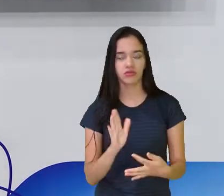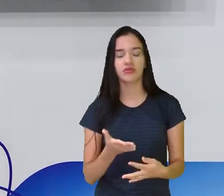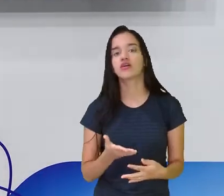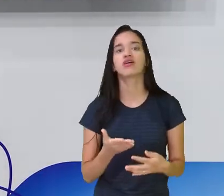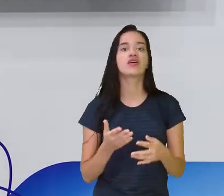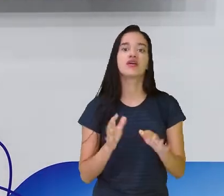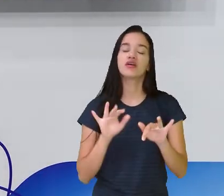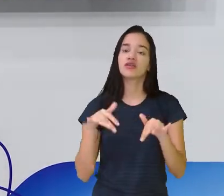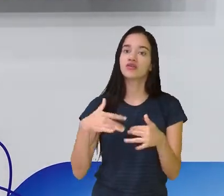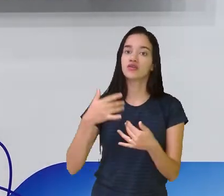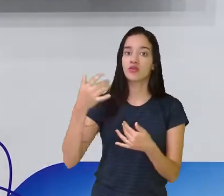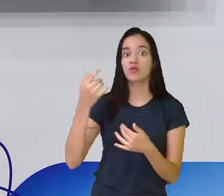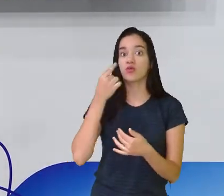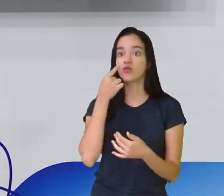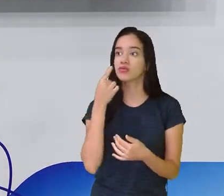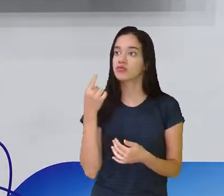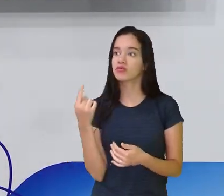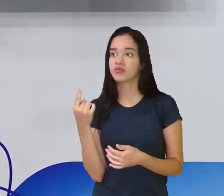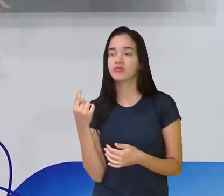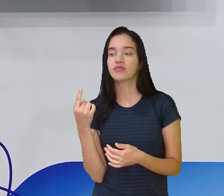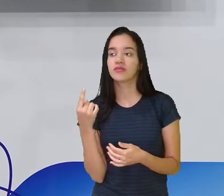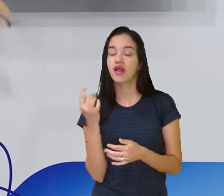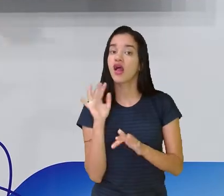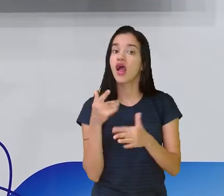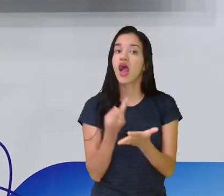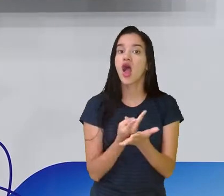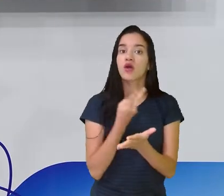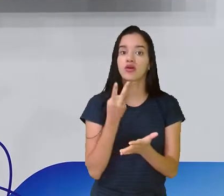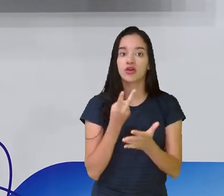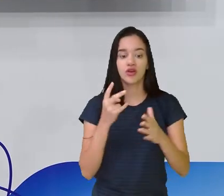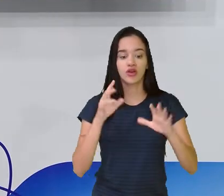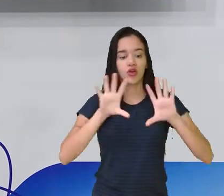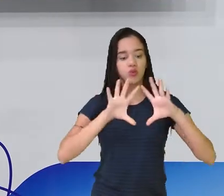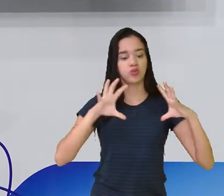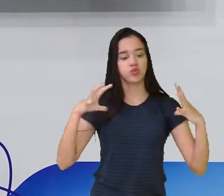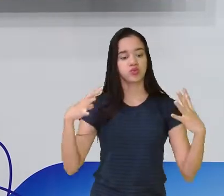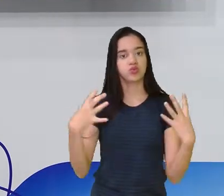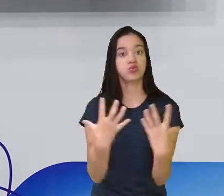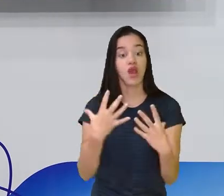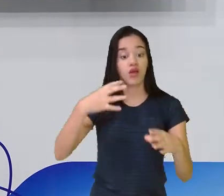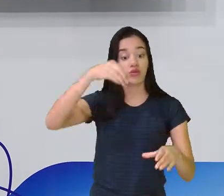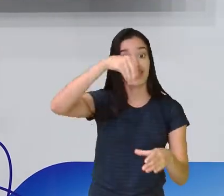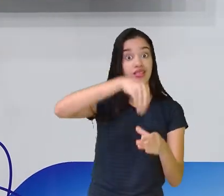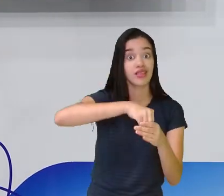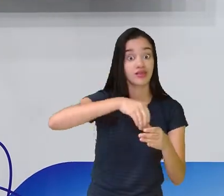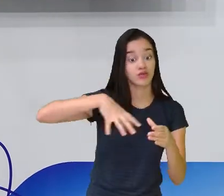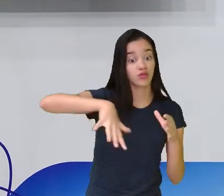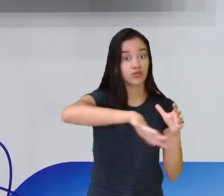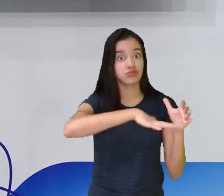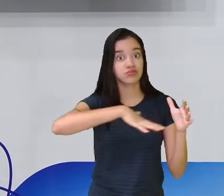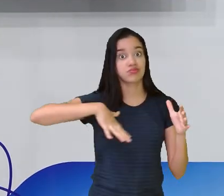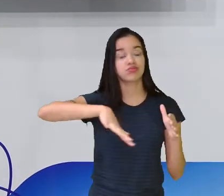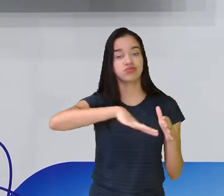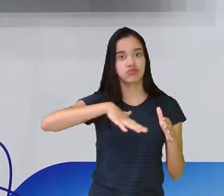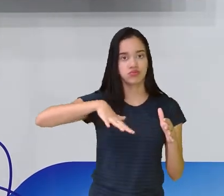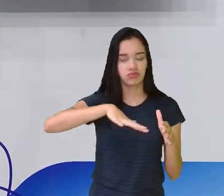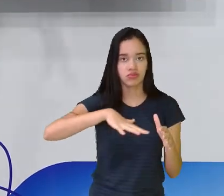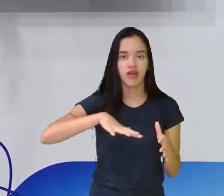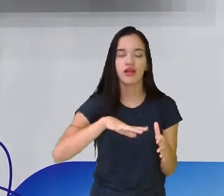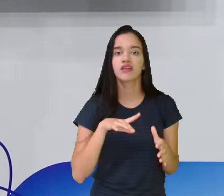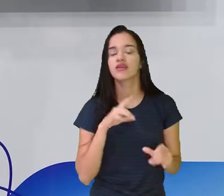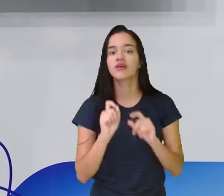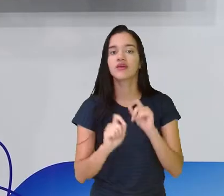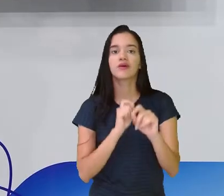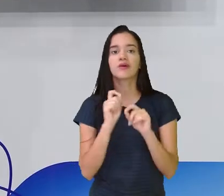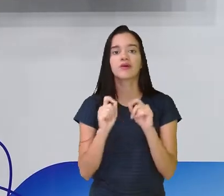quando esses raios penetram por eles, o que que acontece? Eles ficam aqui dentro. E um desses gases que tem aqui é